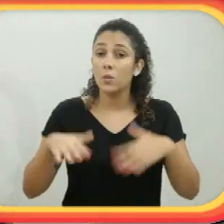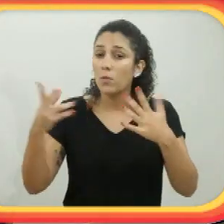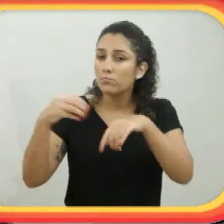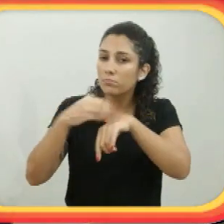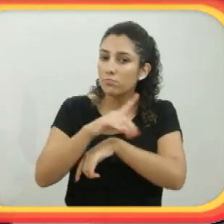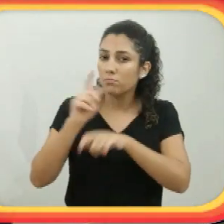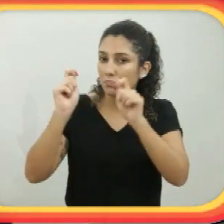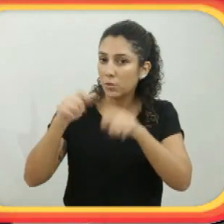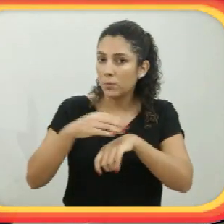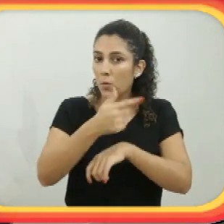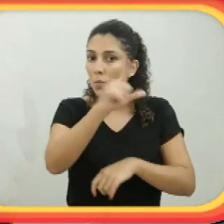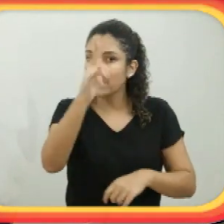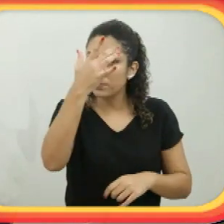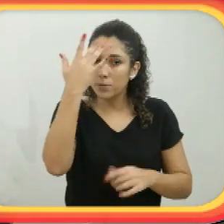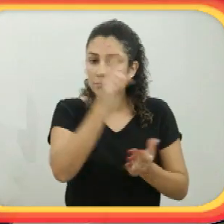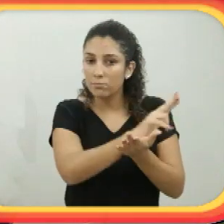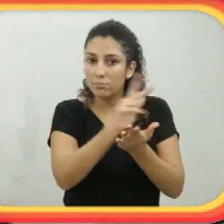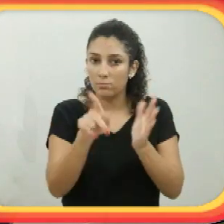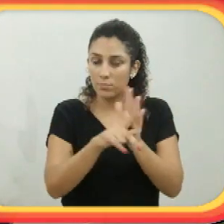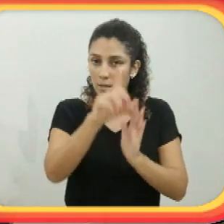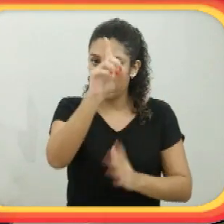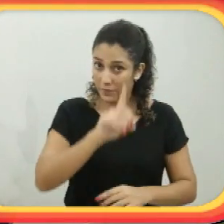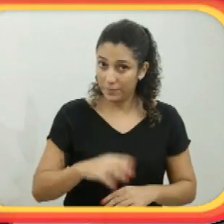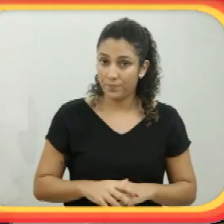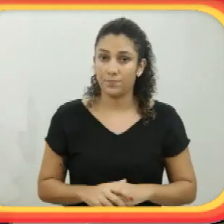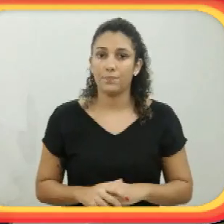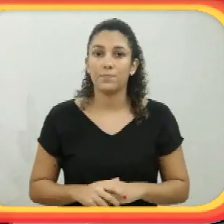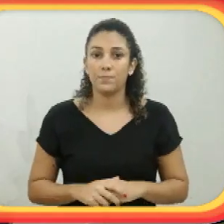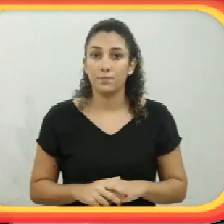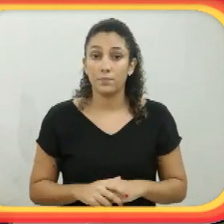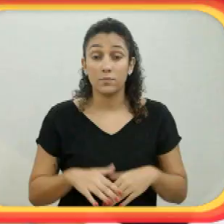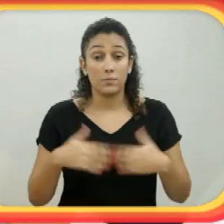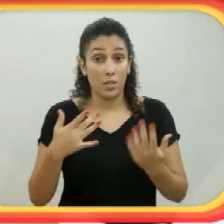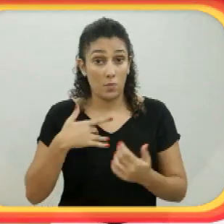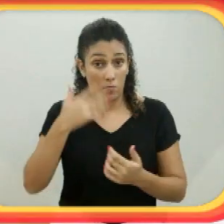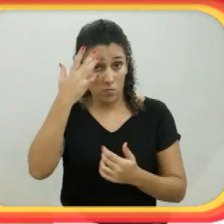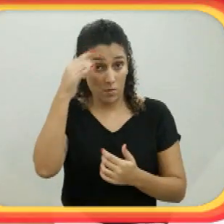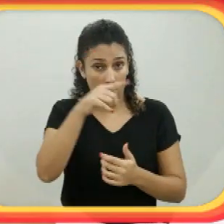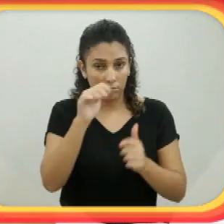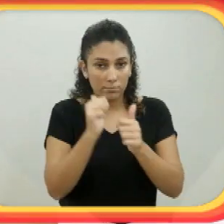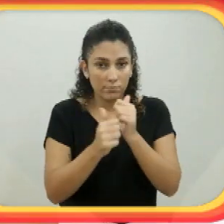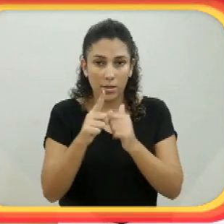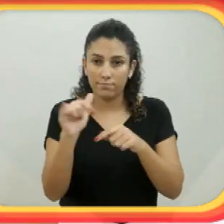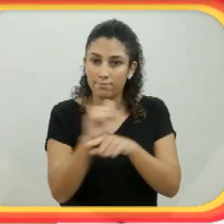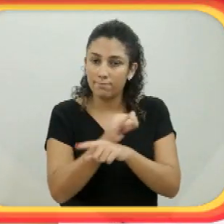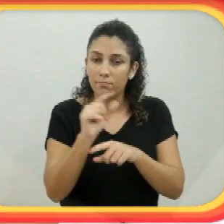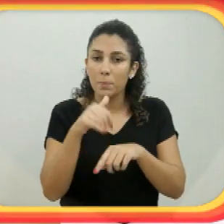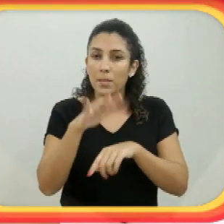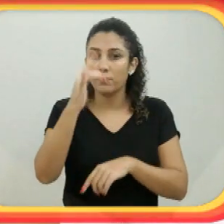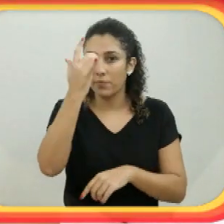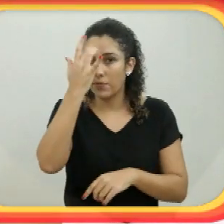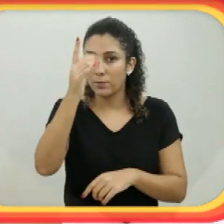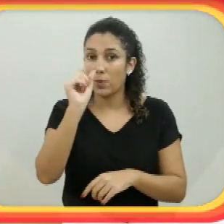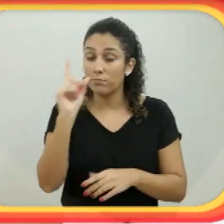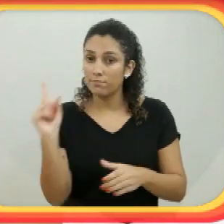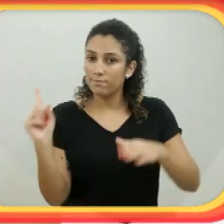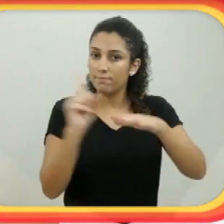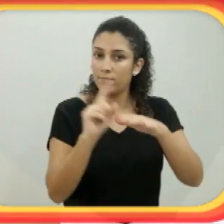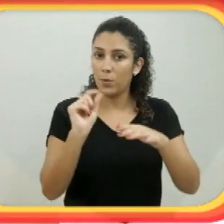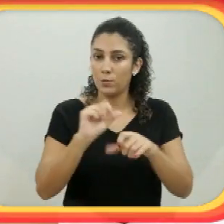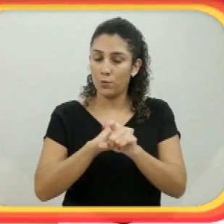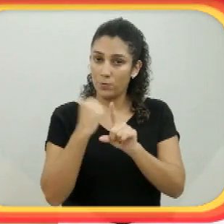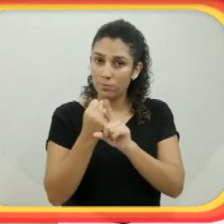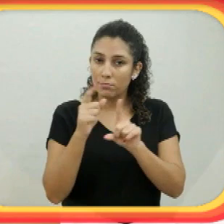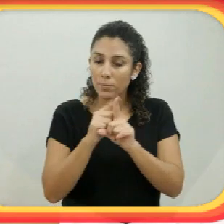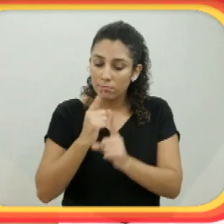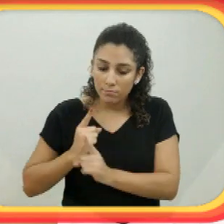Qual é a mensagem que você daria para as pessoas com algum tipo de deficiência? Olha, eu acho que o esporte é a maneira mais fácil de você